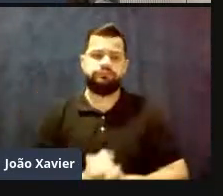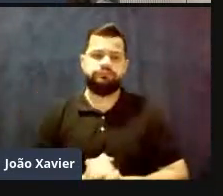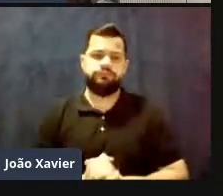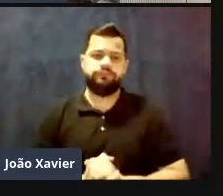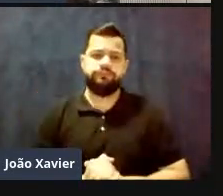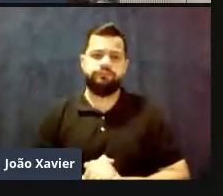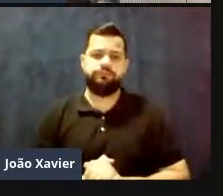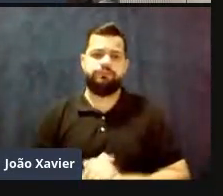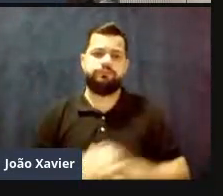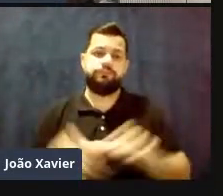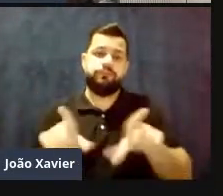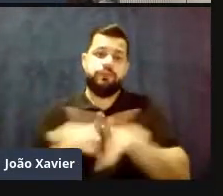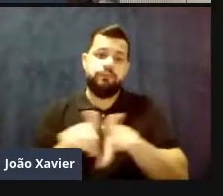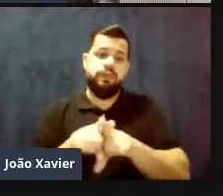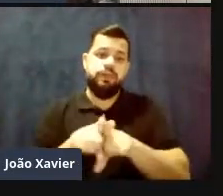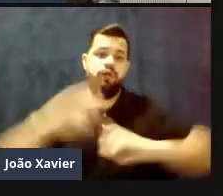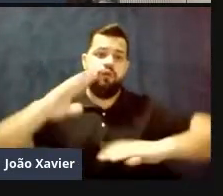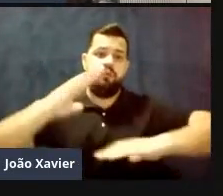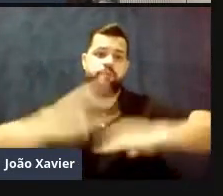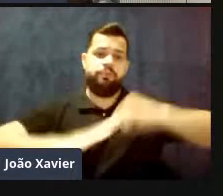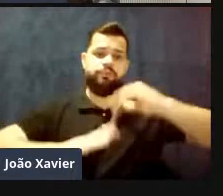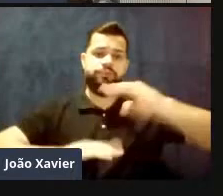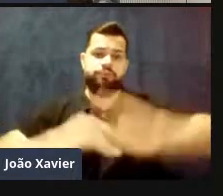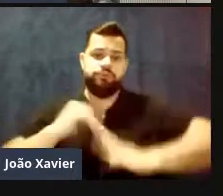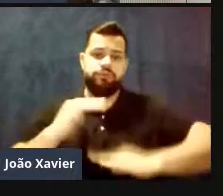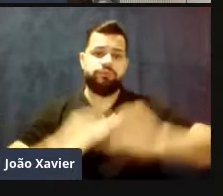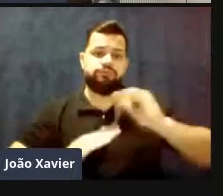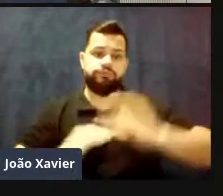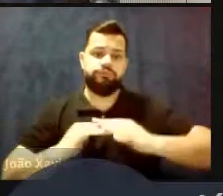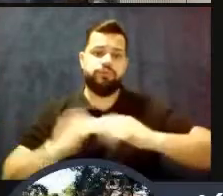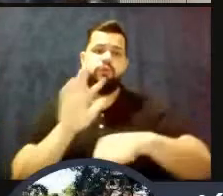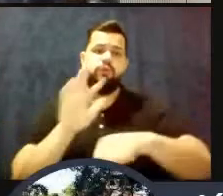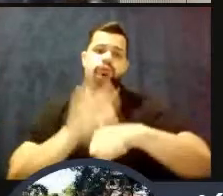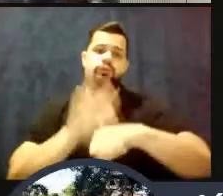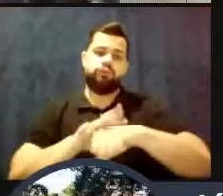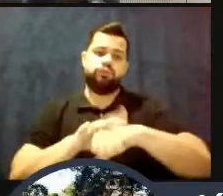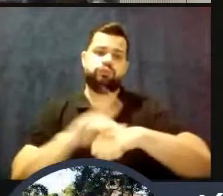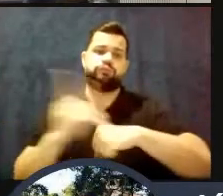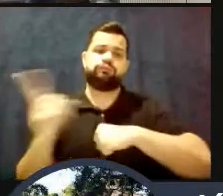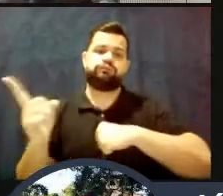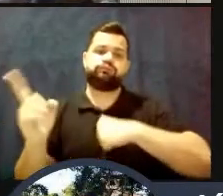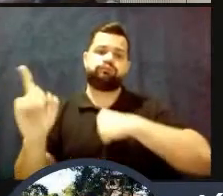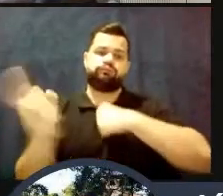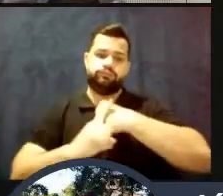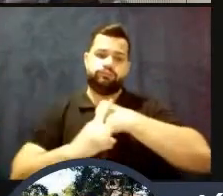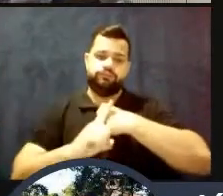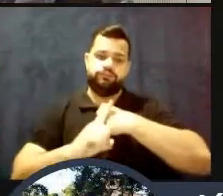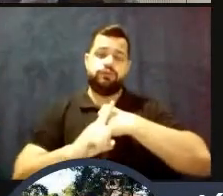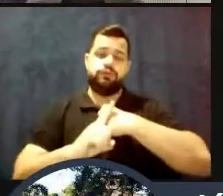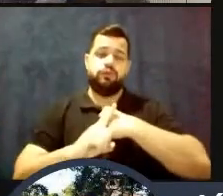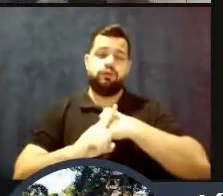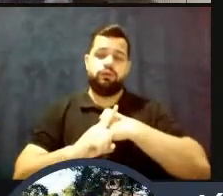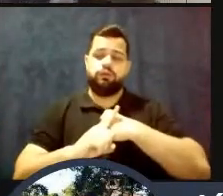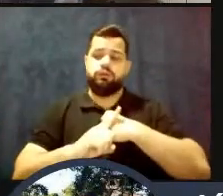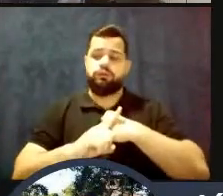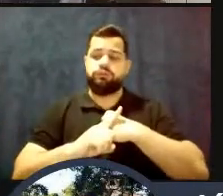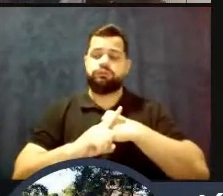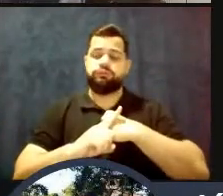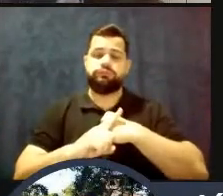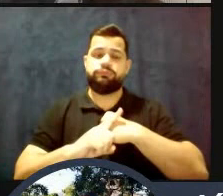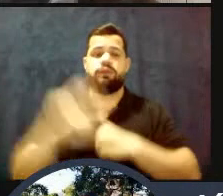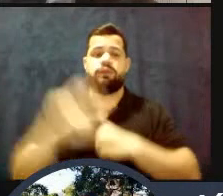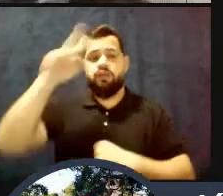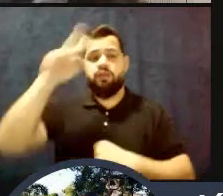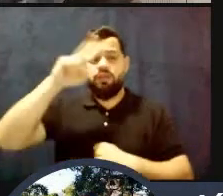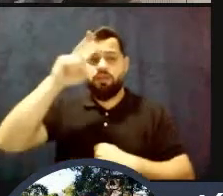gente adoece. E foi uma das experiências mais horríveis que eu já tive dentro da minha área profissional. Porque quando eu peguei